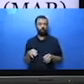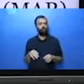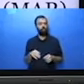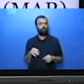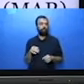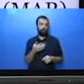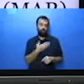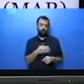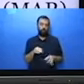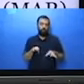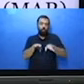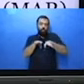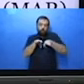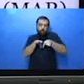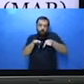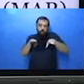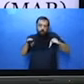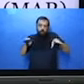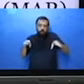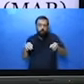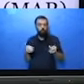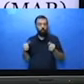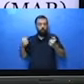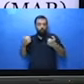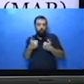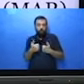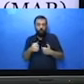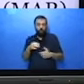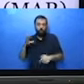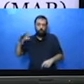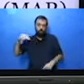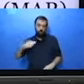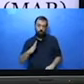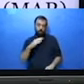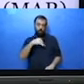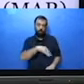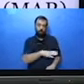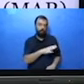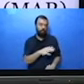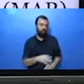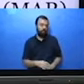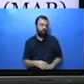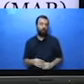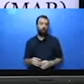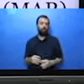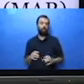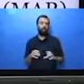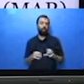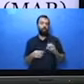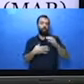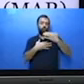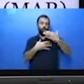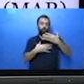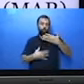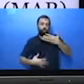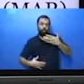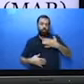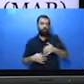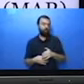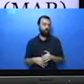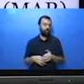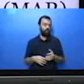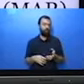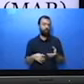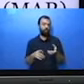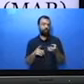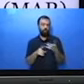região litorânea, de acordo com seus agentes formadores. As planícies são classificadas em costeira, no